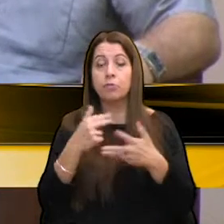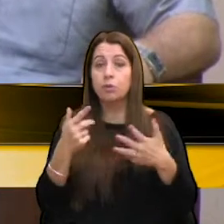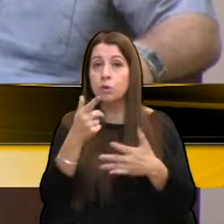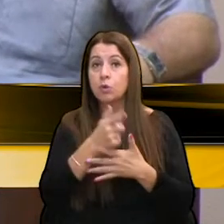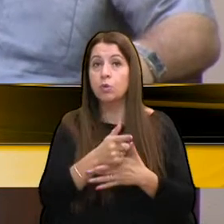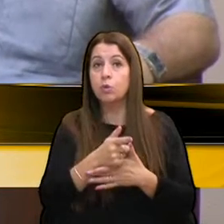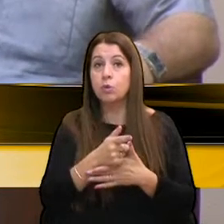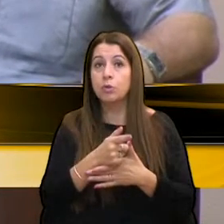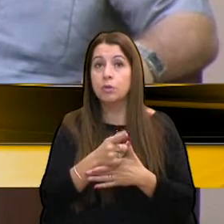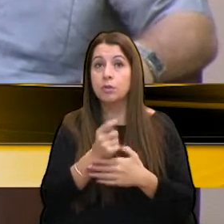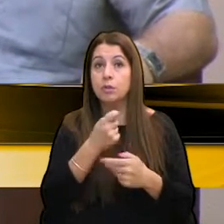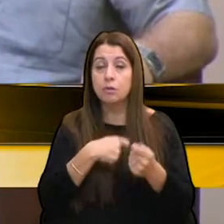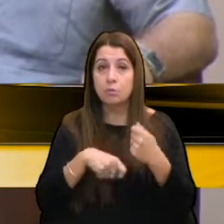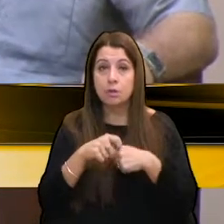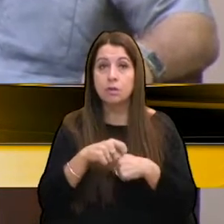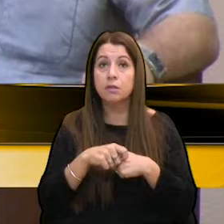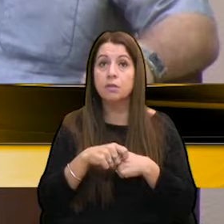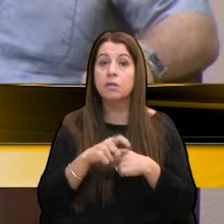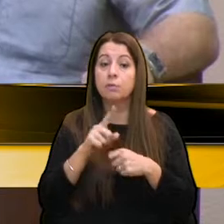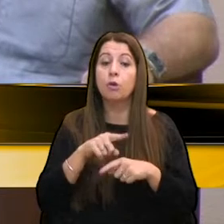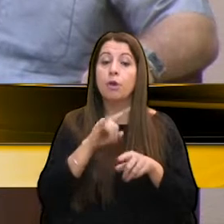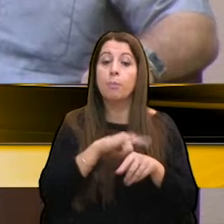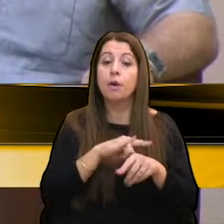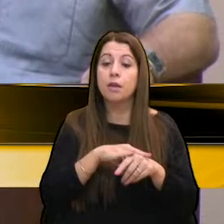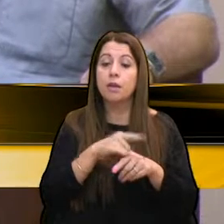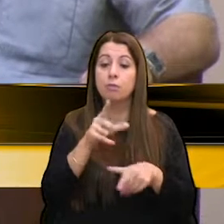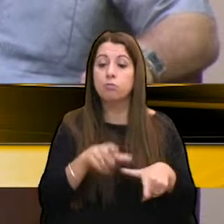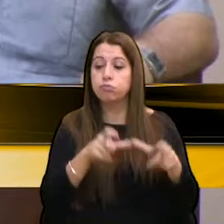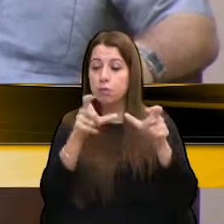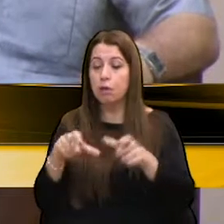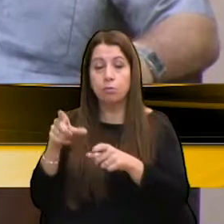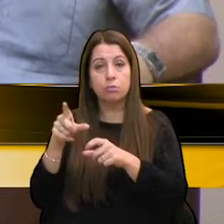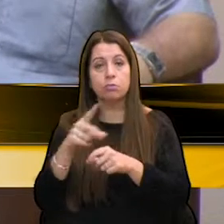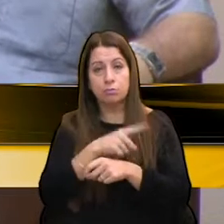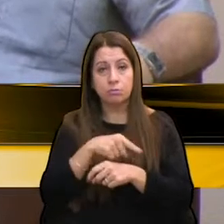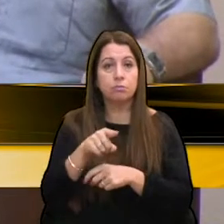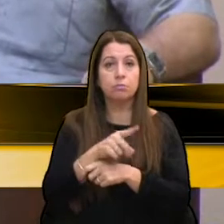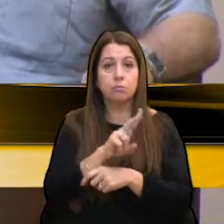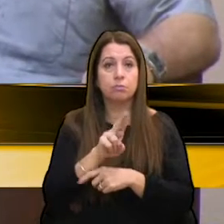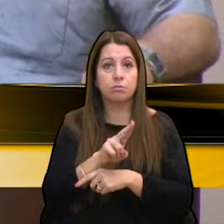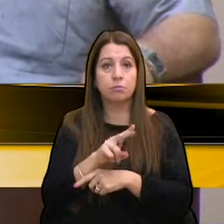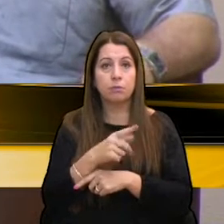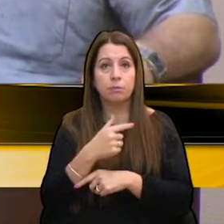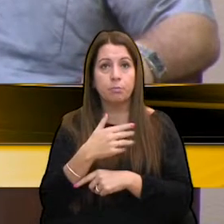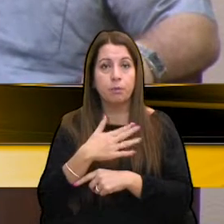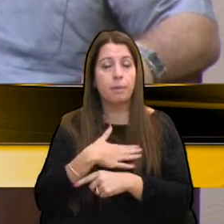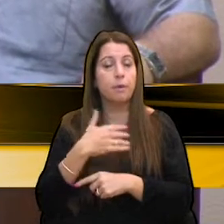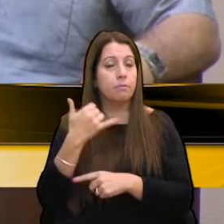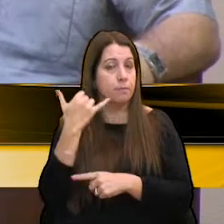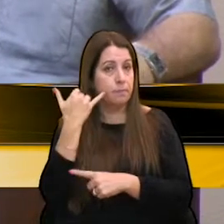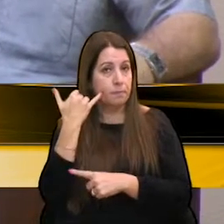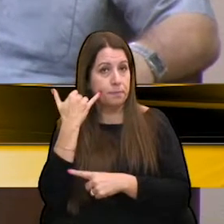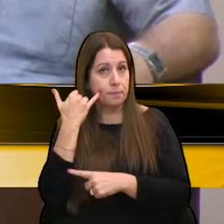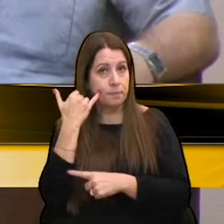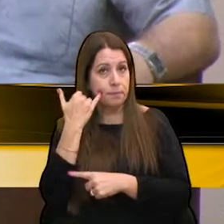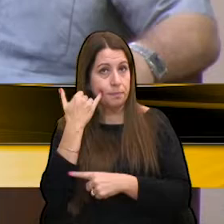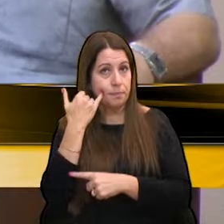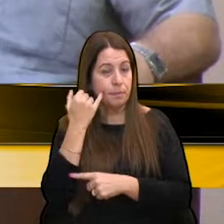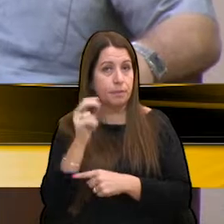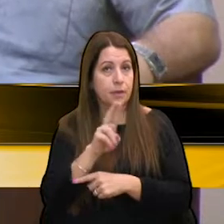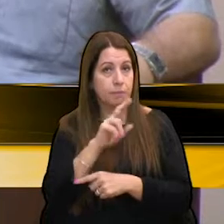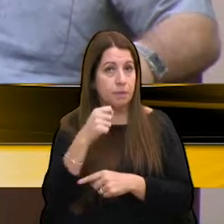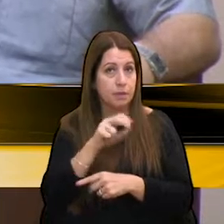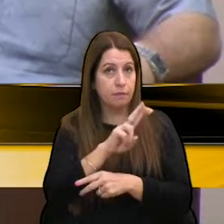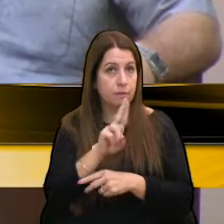coisa pela administração, que põe os banheiros químicos, que põe no mínimo os banheiros químicos. Para mim, me ligaram em virtude dos banheiros